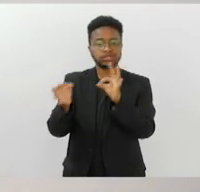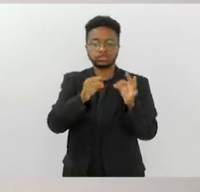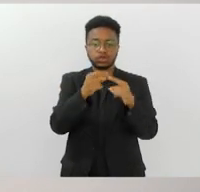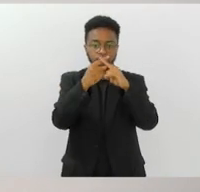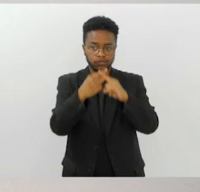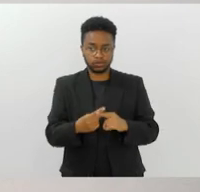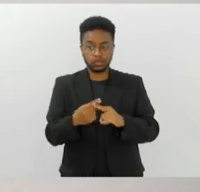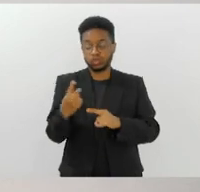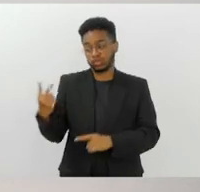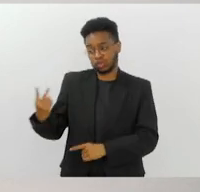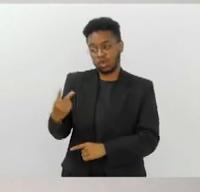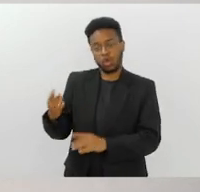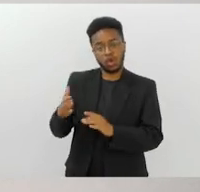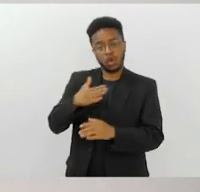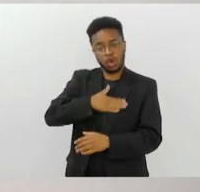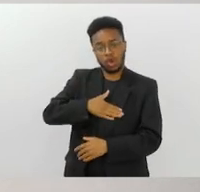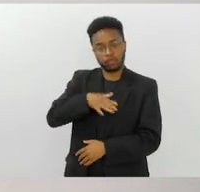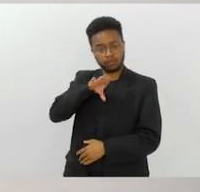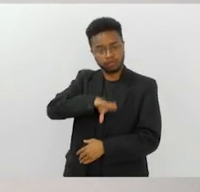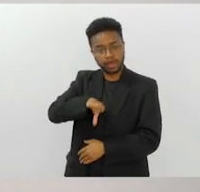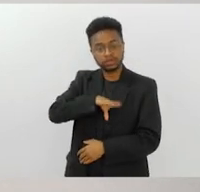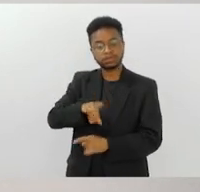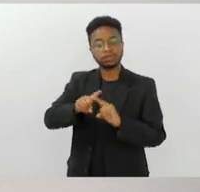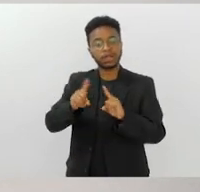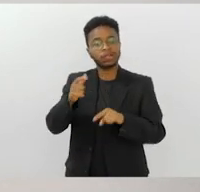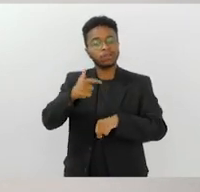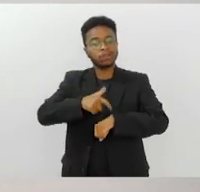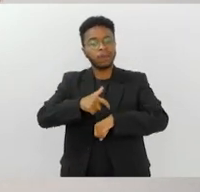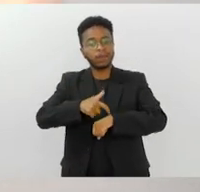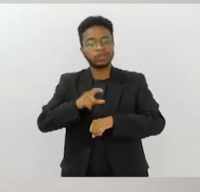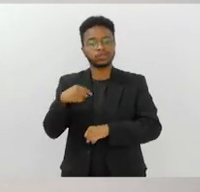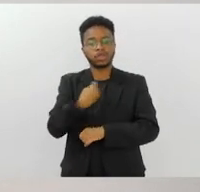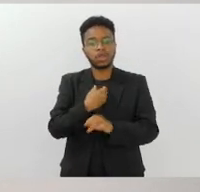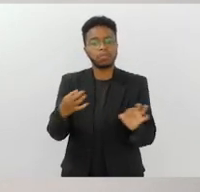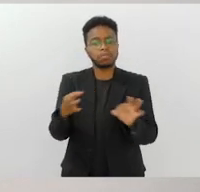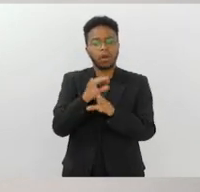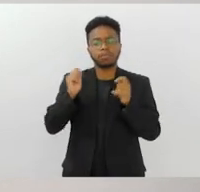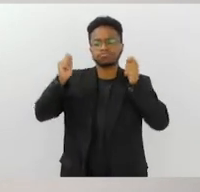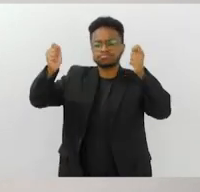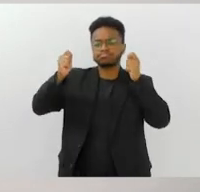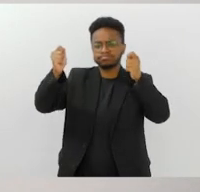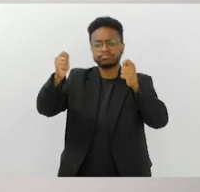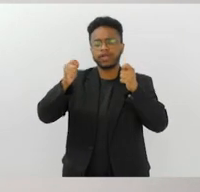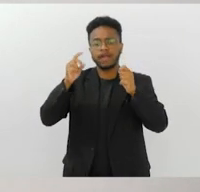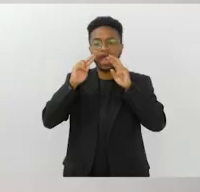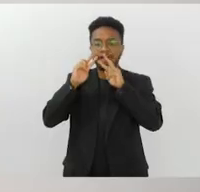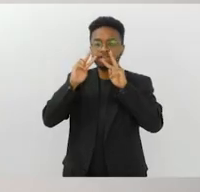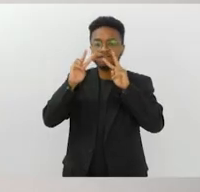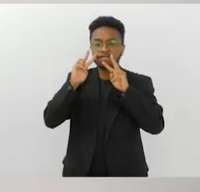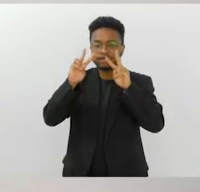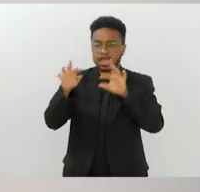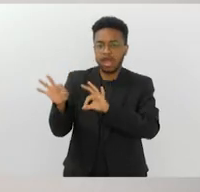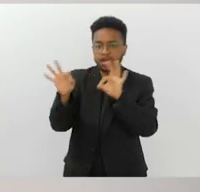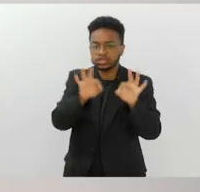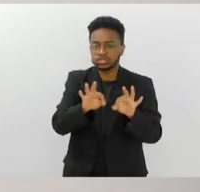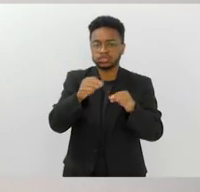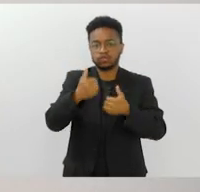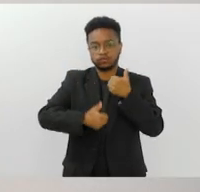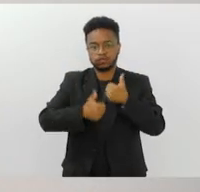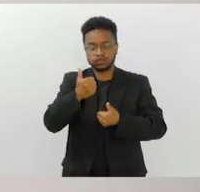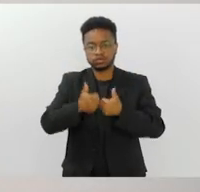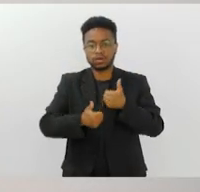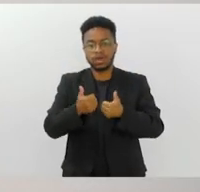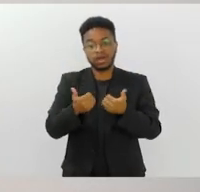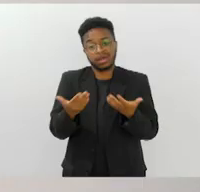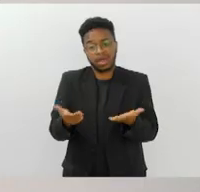Dani torcedoras do Vascão na hora que a gente tá lá pronta para para ver o Vasco vem e e tem a